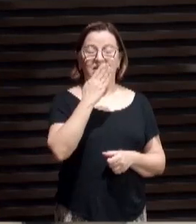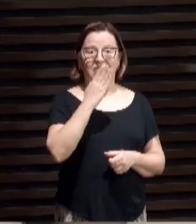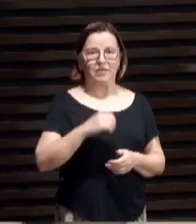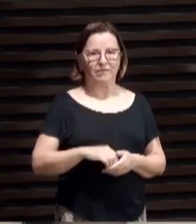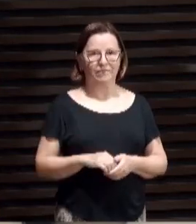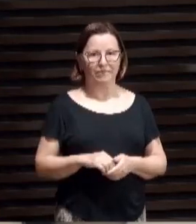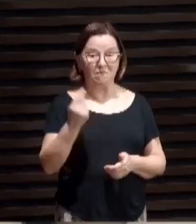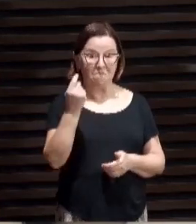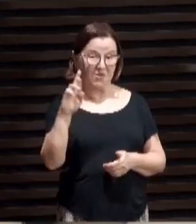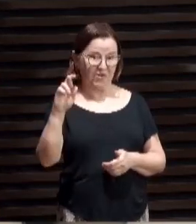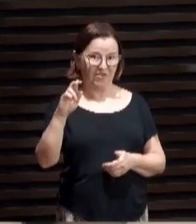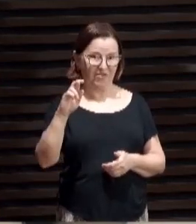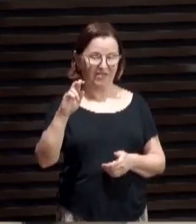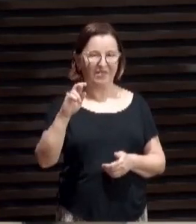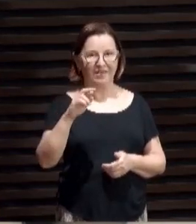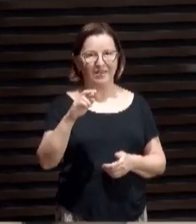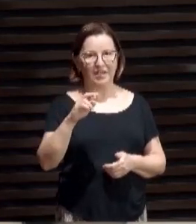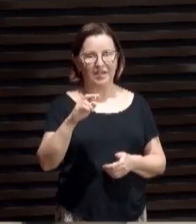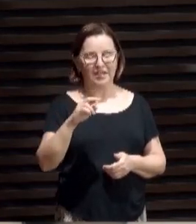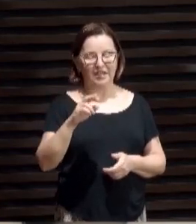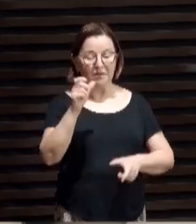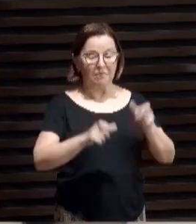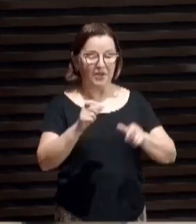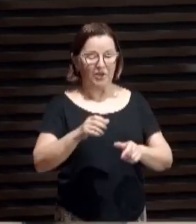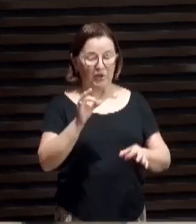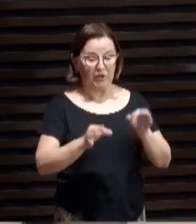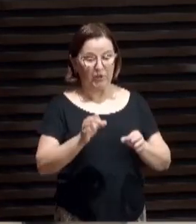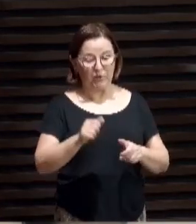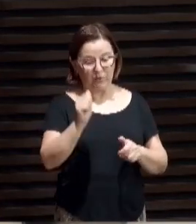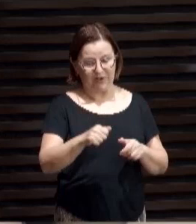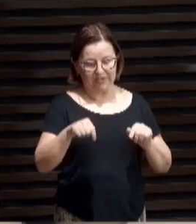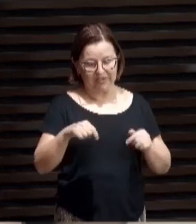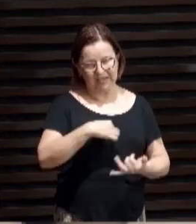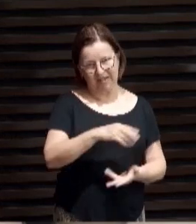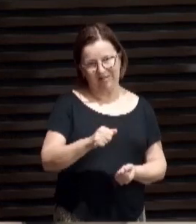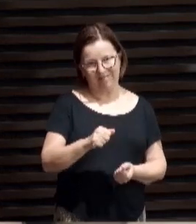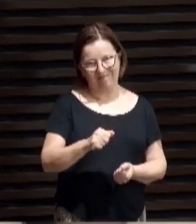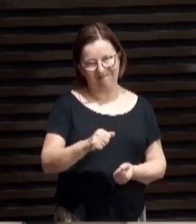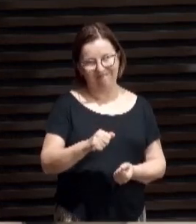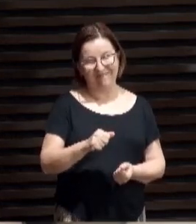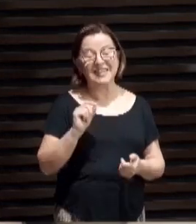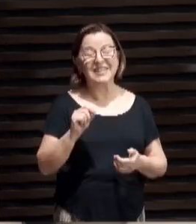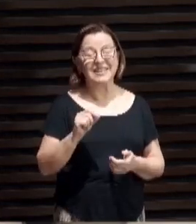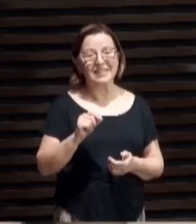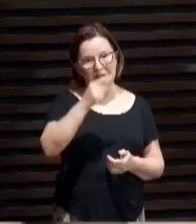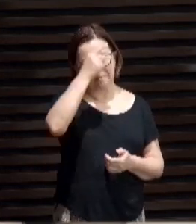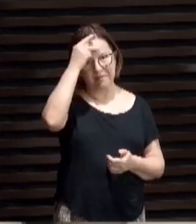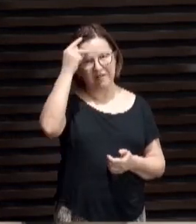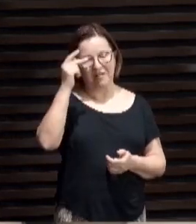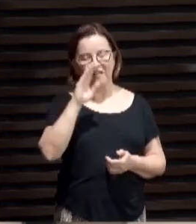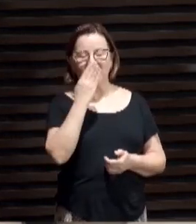piores juízes do mundo são os hipócritas, que sempre se acham